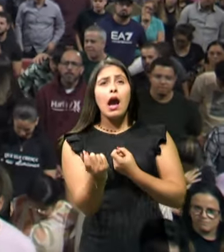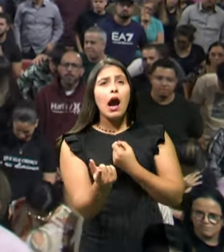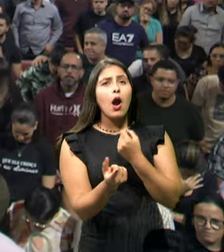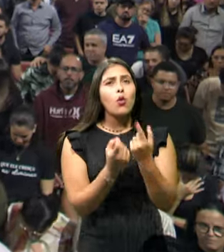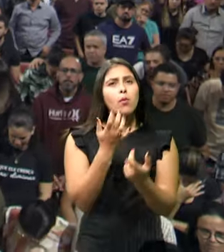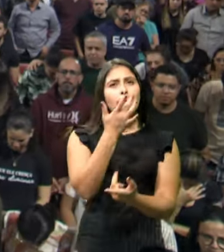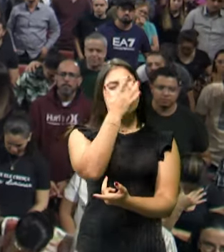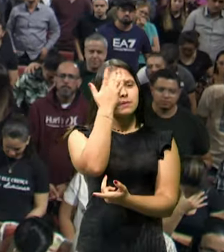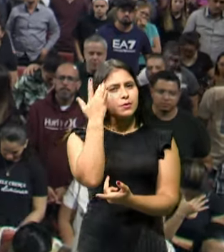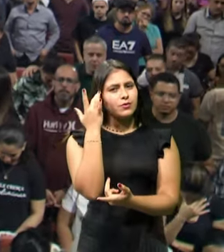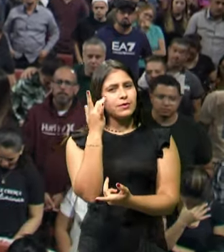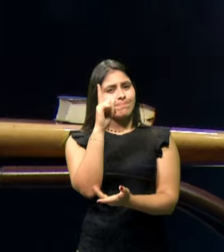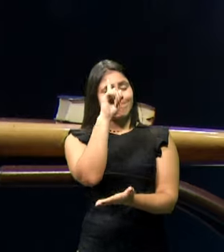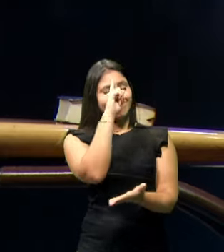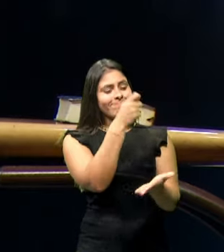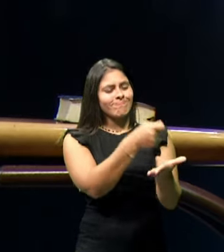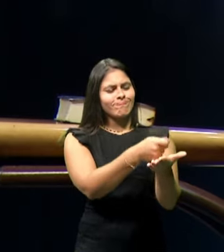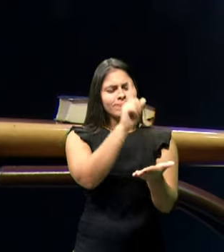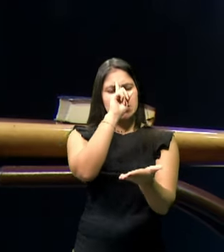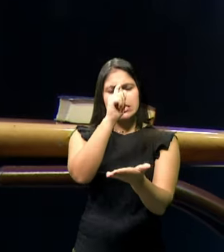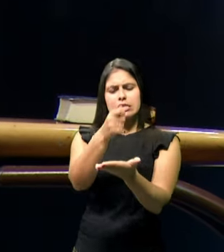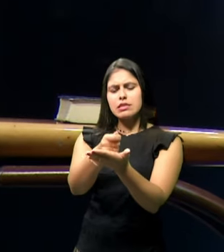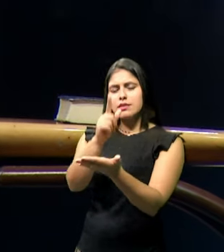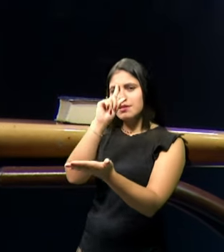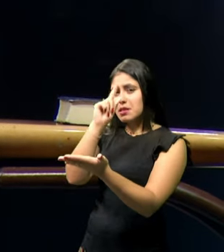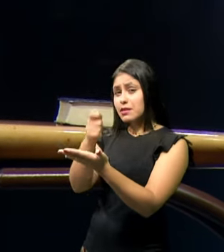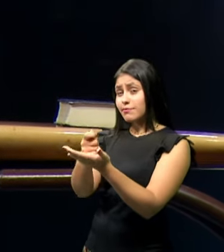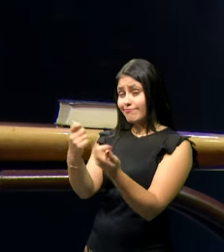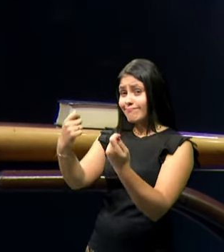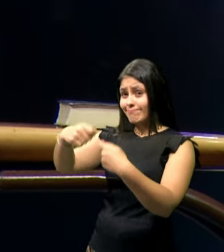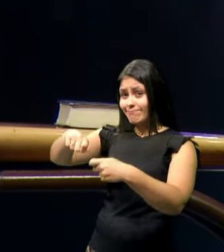que precisa tomar decisões quando acabar esse culto.